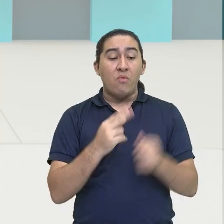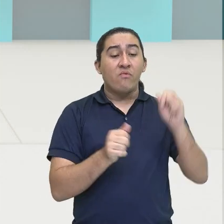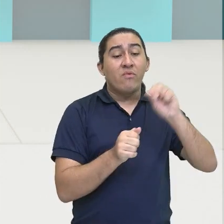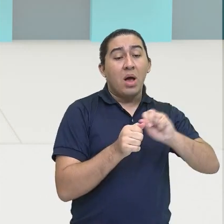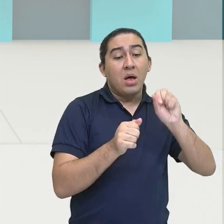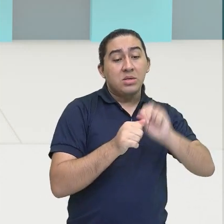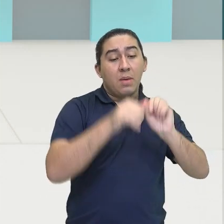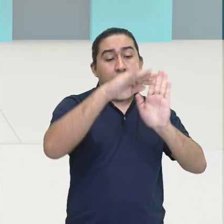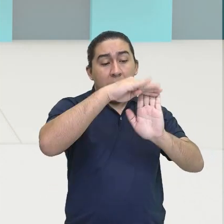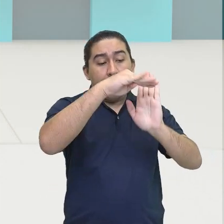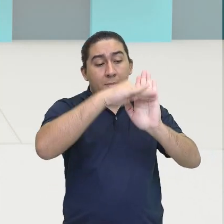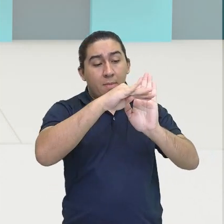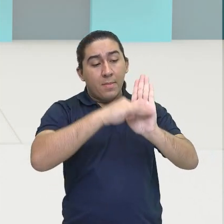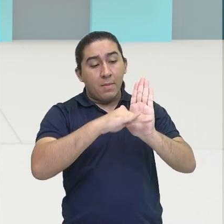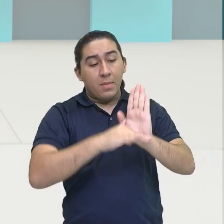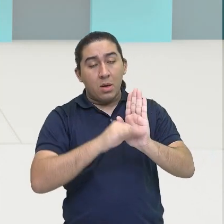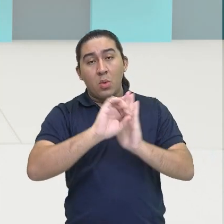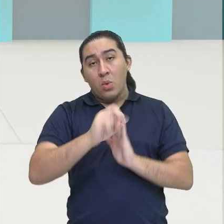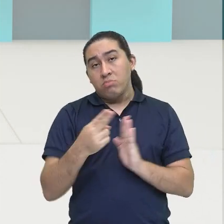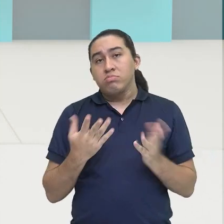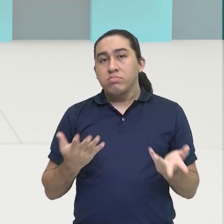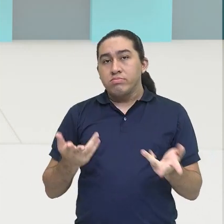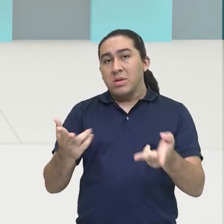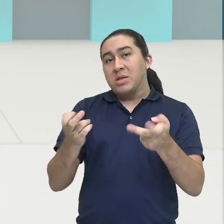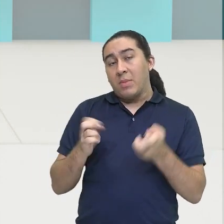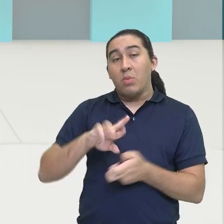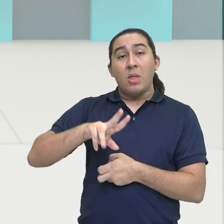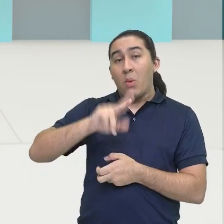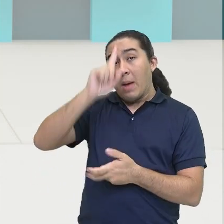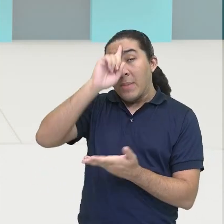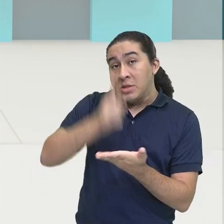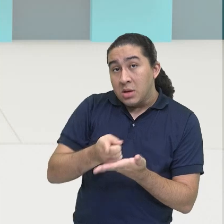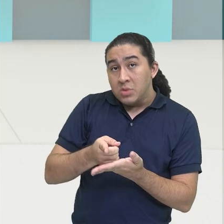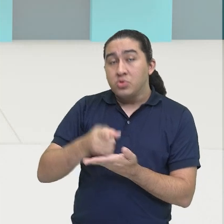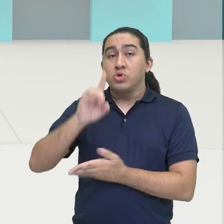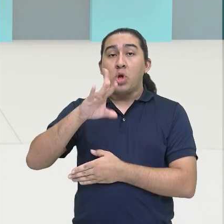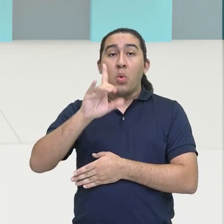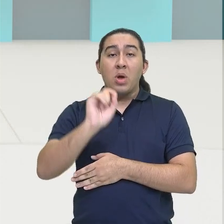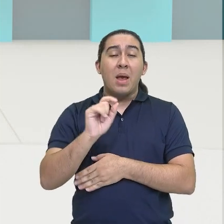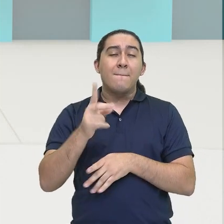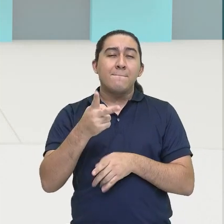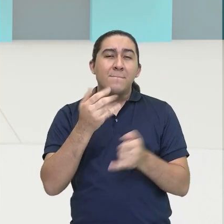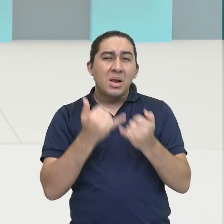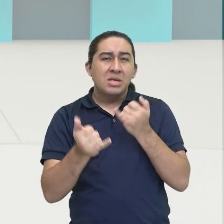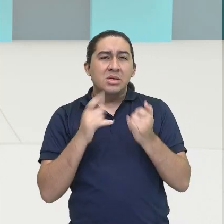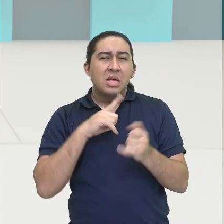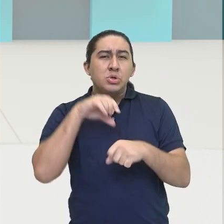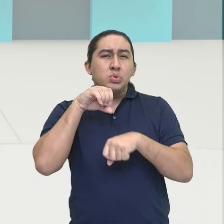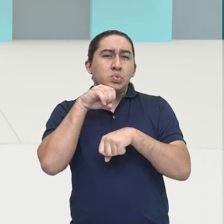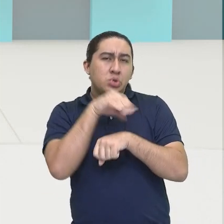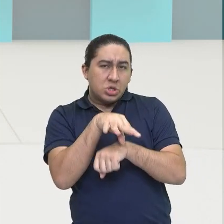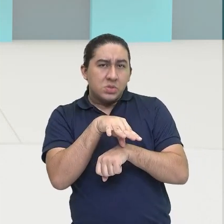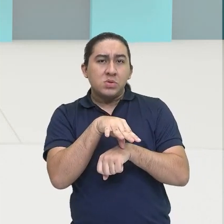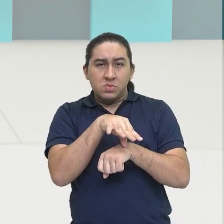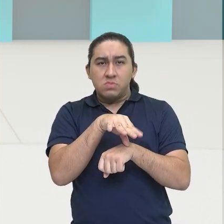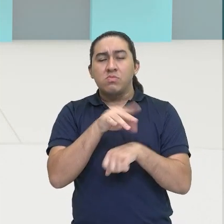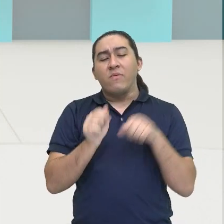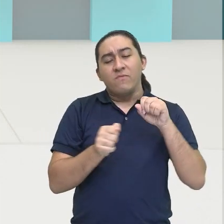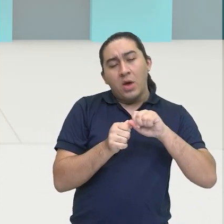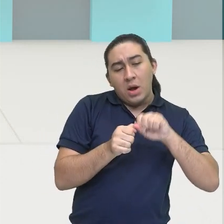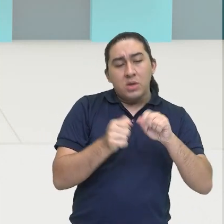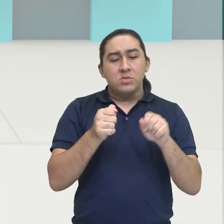isso, colocar isso. Veja, não é faça, não é coloque, sim o verbo conjugado no infinitivo.